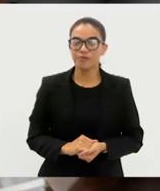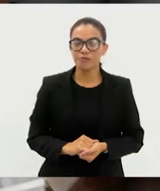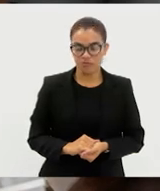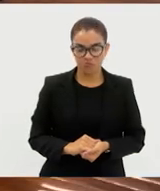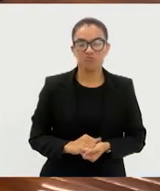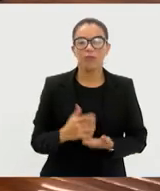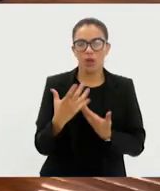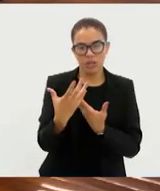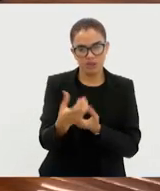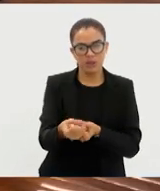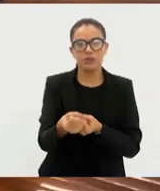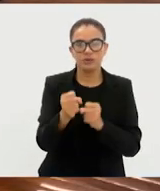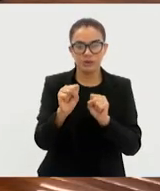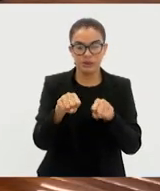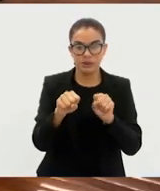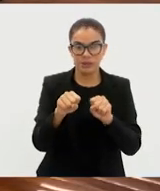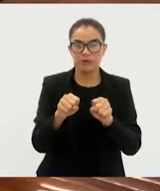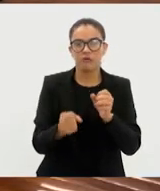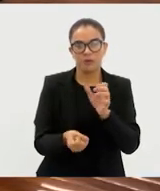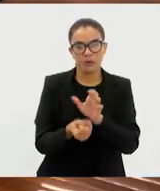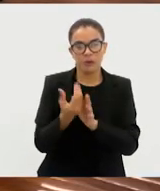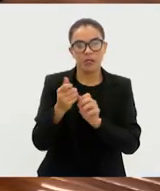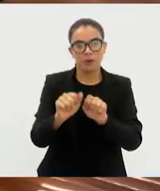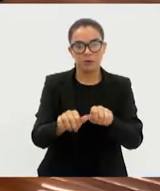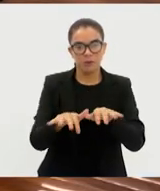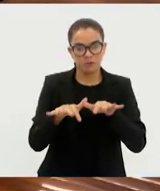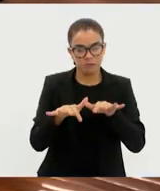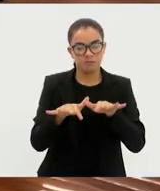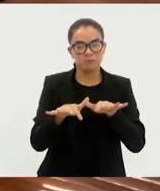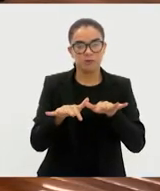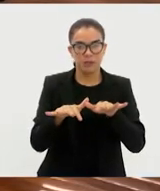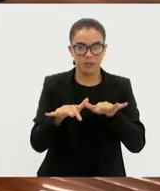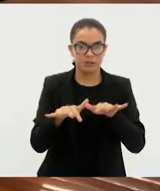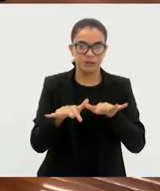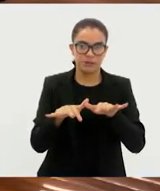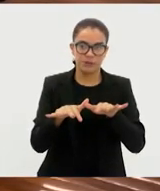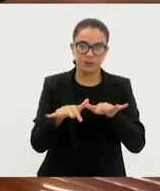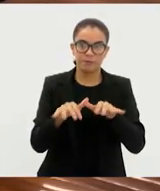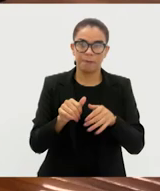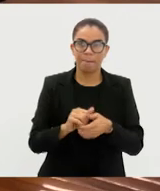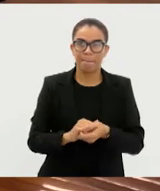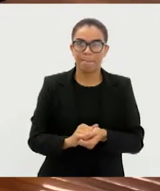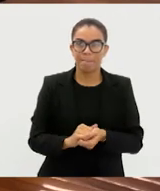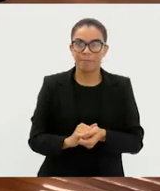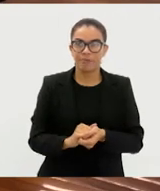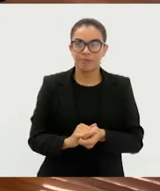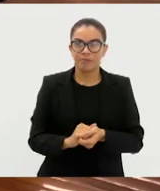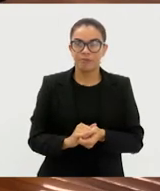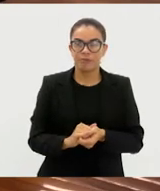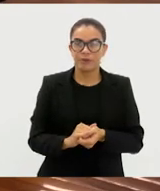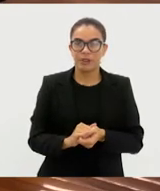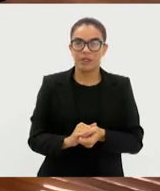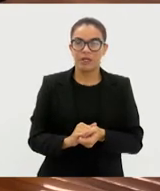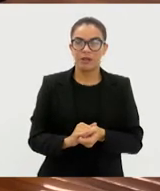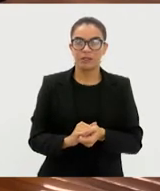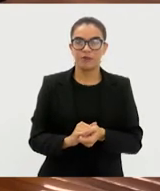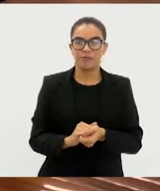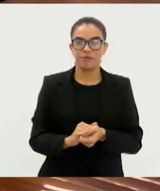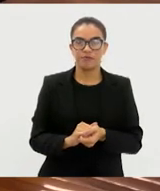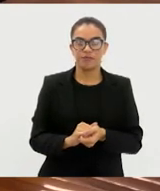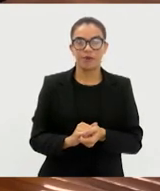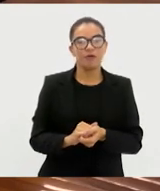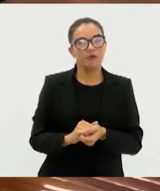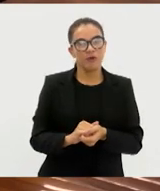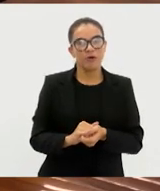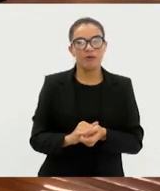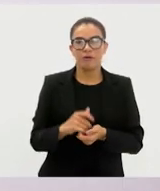Acatada, vamos fazer, e Vossa Excelência, a gente conversava, vamos submeter, registrar